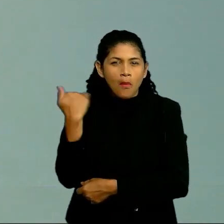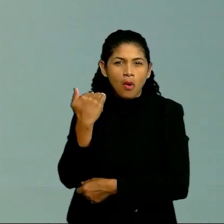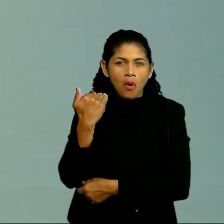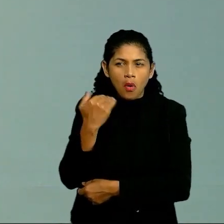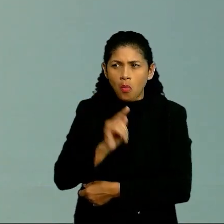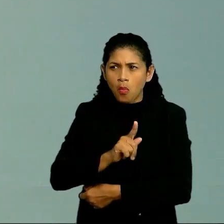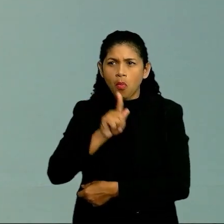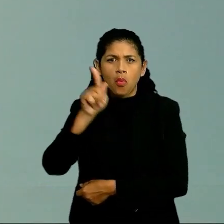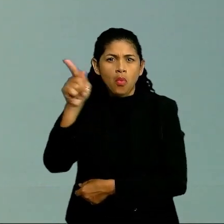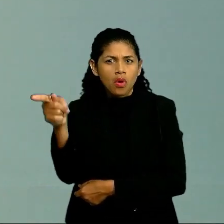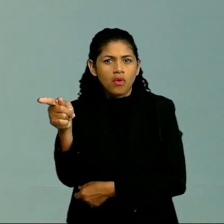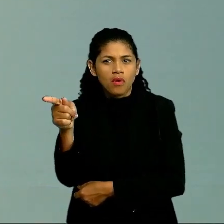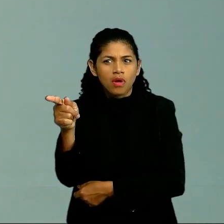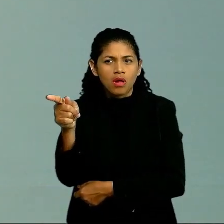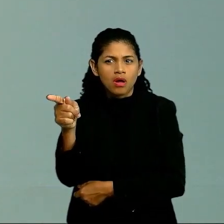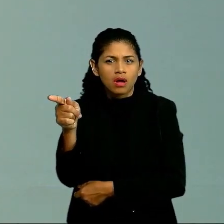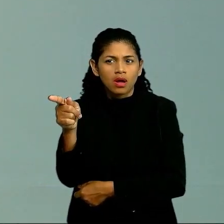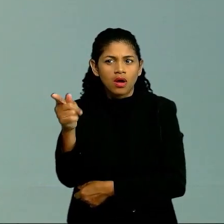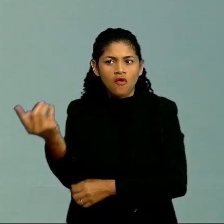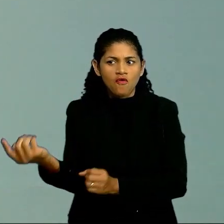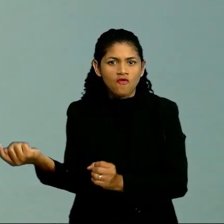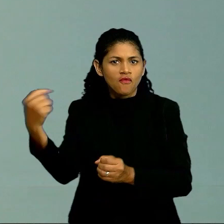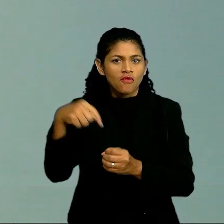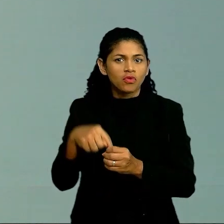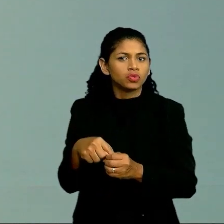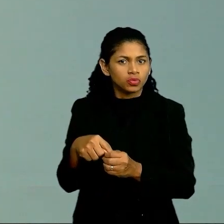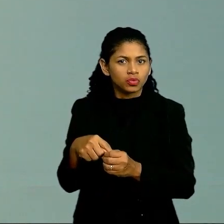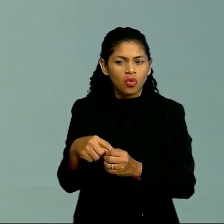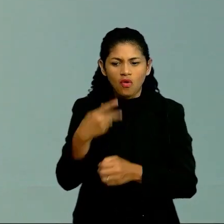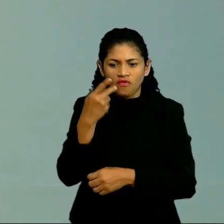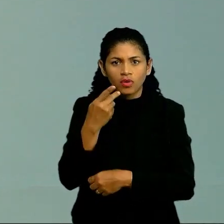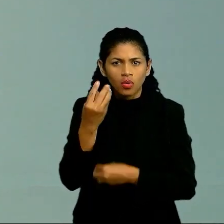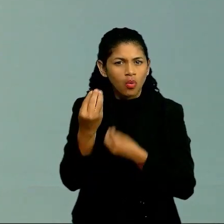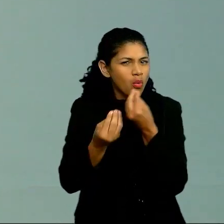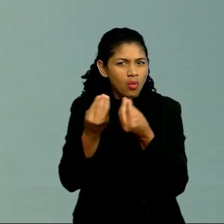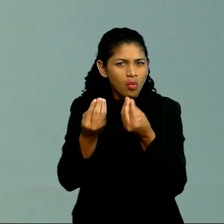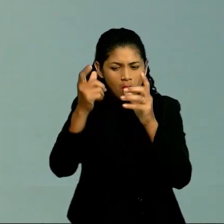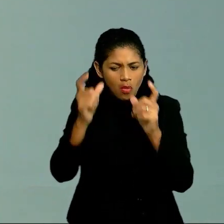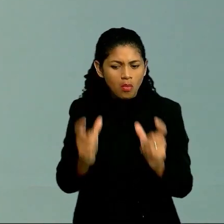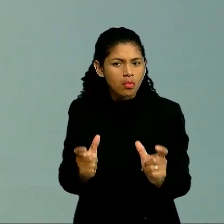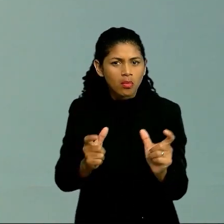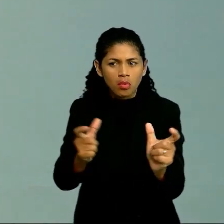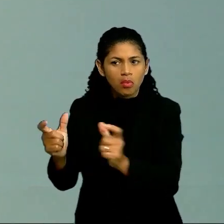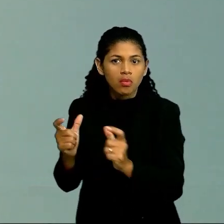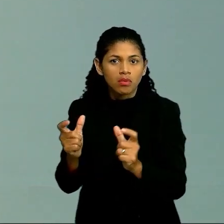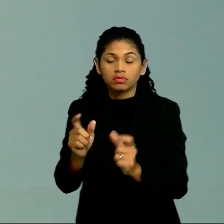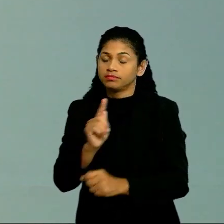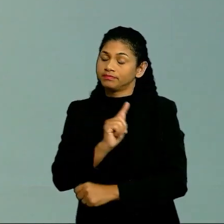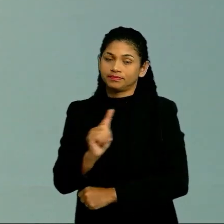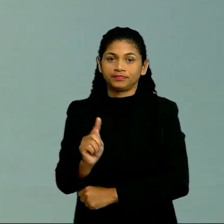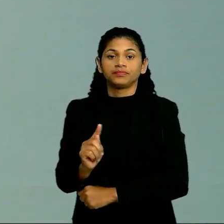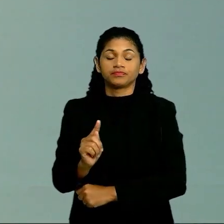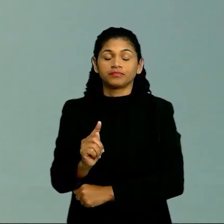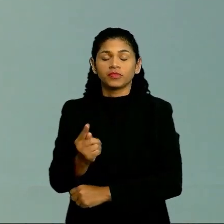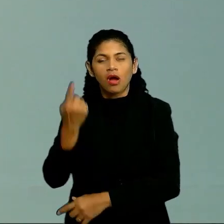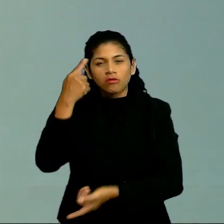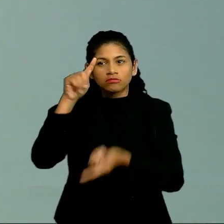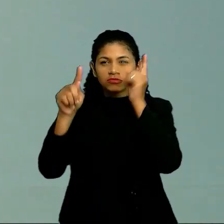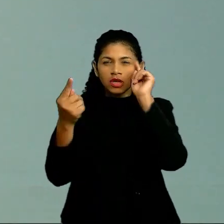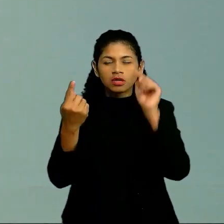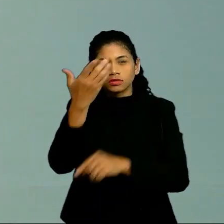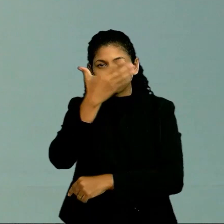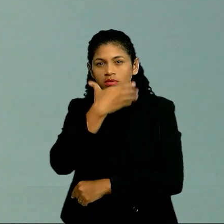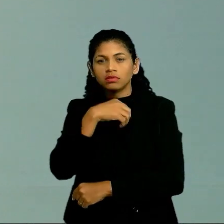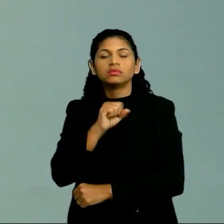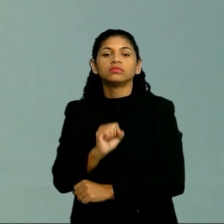dessa vida aqui na Terra, quando para ele isso não existe. Isso aqui é uma criação do homem. Por isso é que ele vai dizer que o mundo